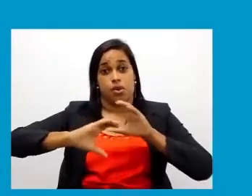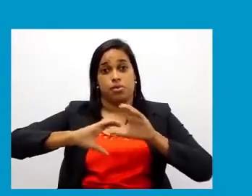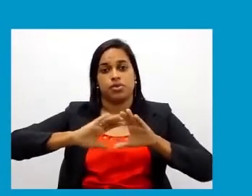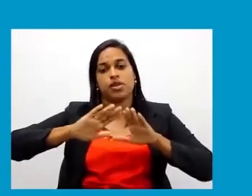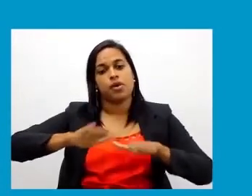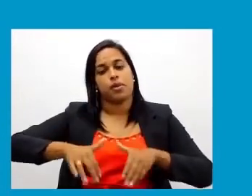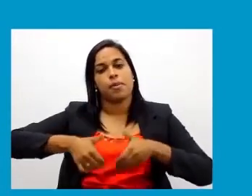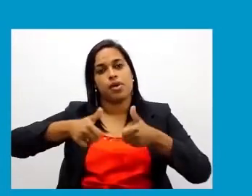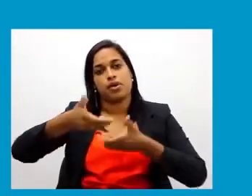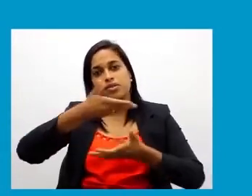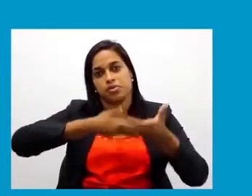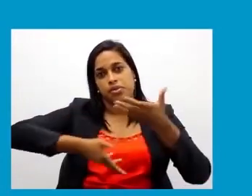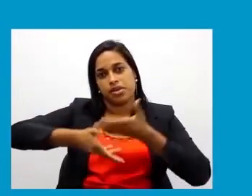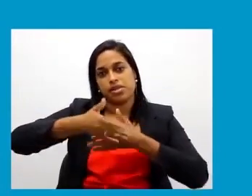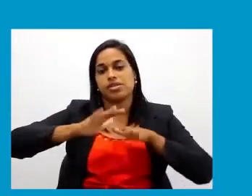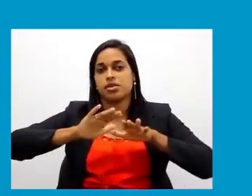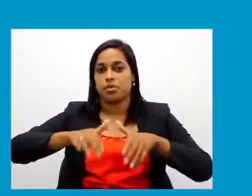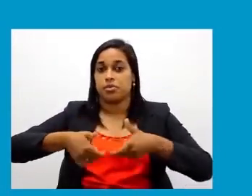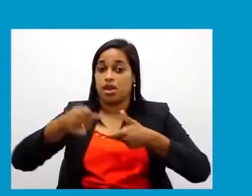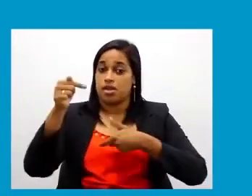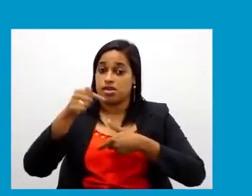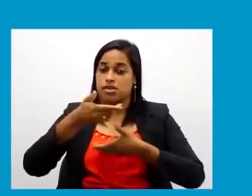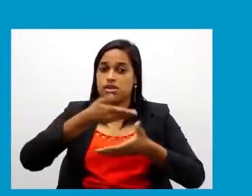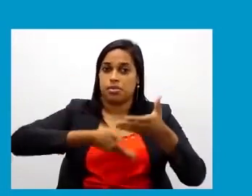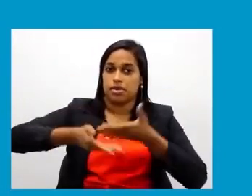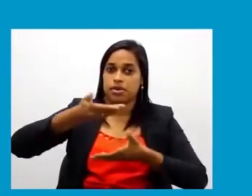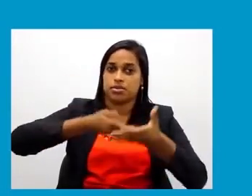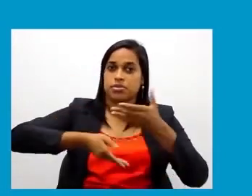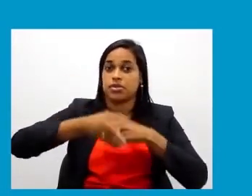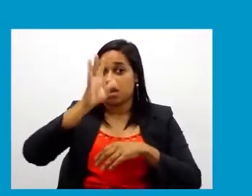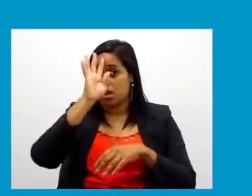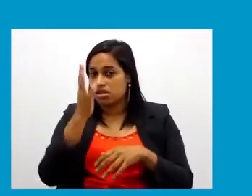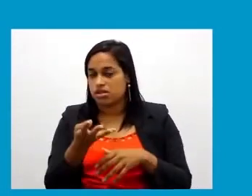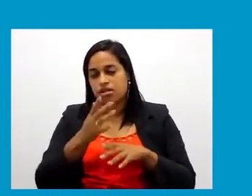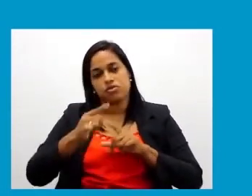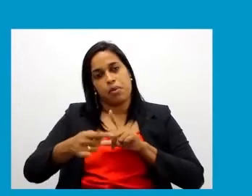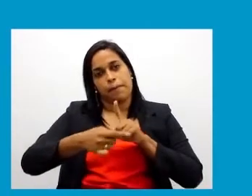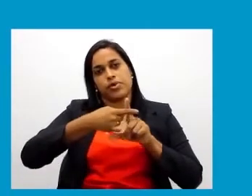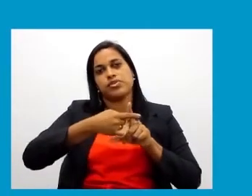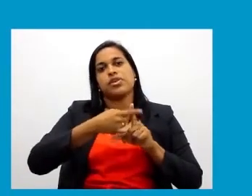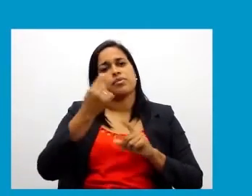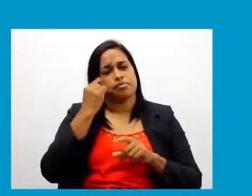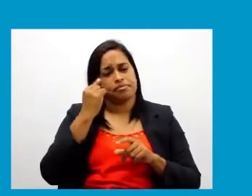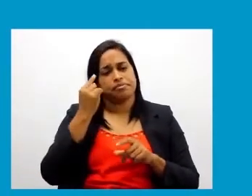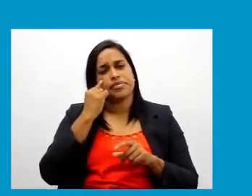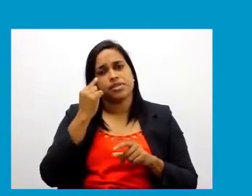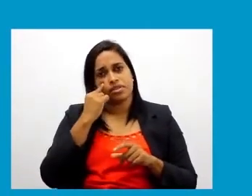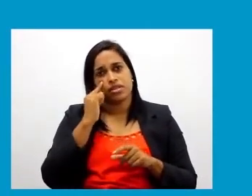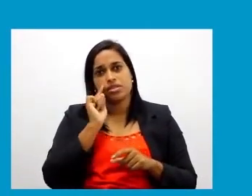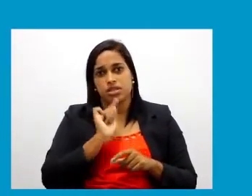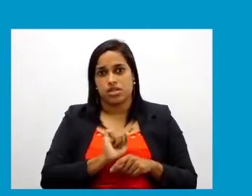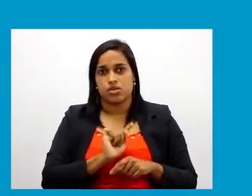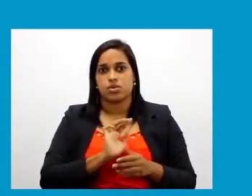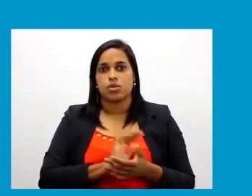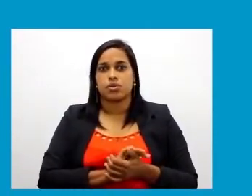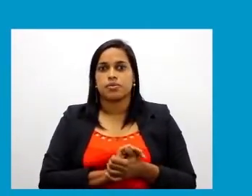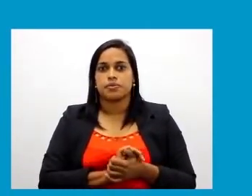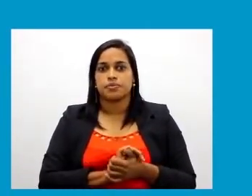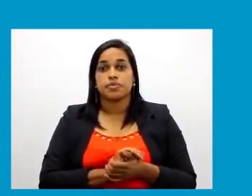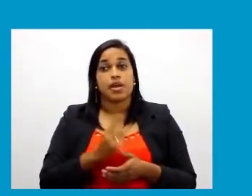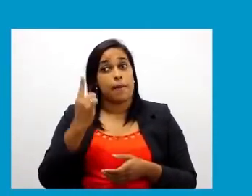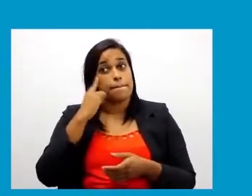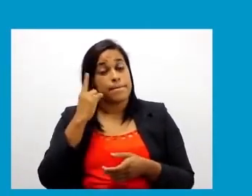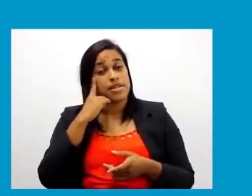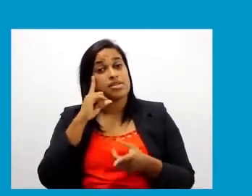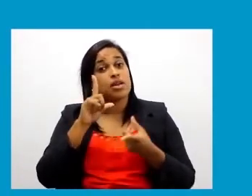comunicam melhor, elas participam melhor e essa participação faz elas gerar resultados muito mais eficientes. A gente tem que pensar nisso. E